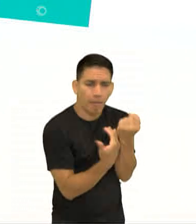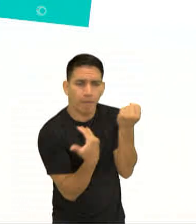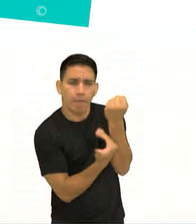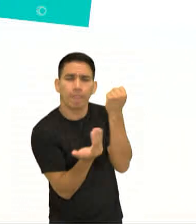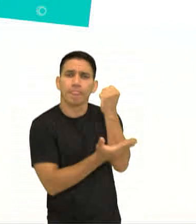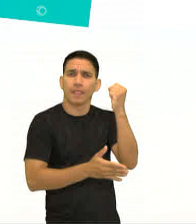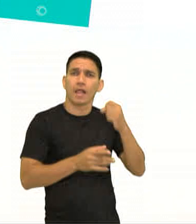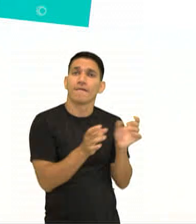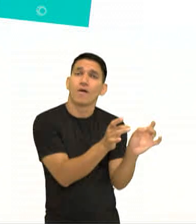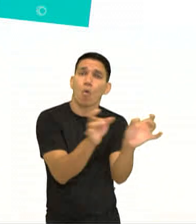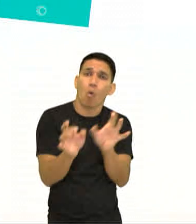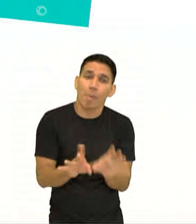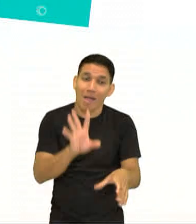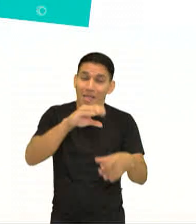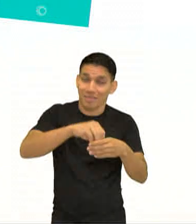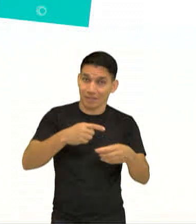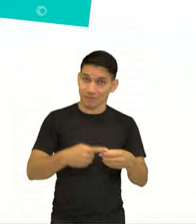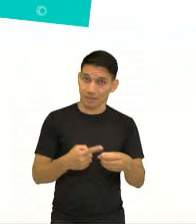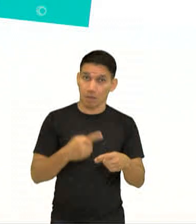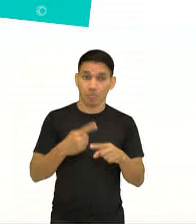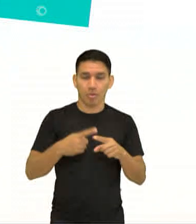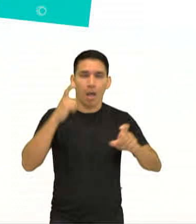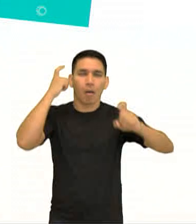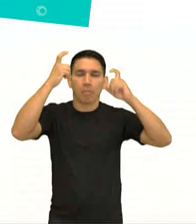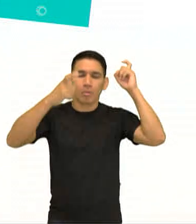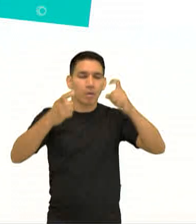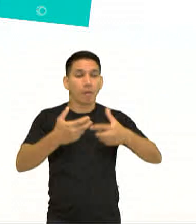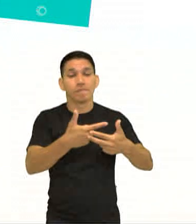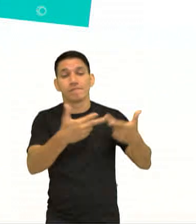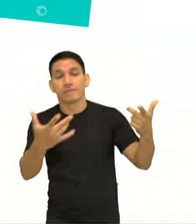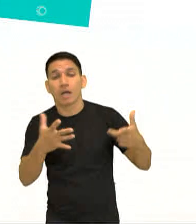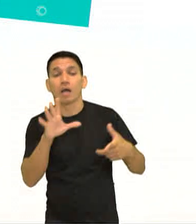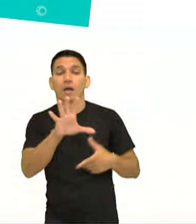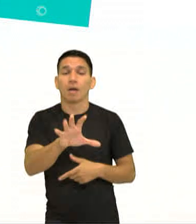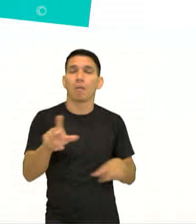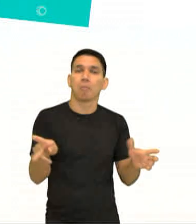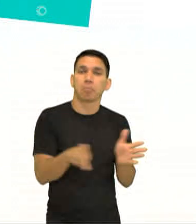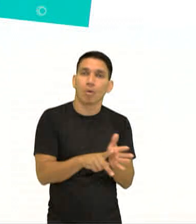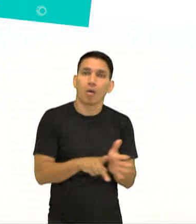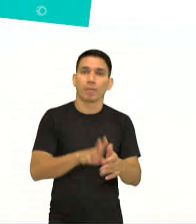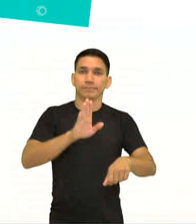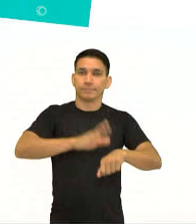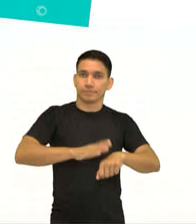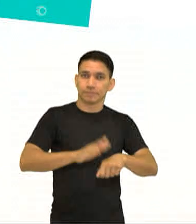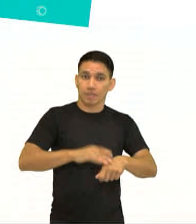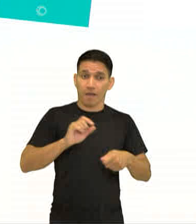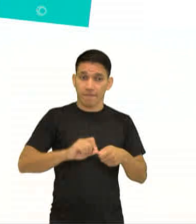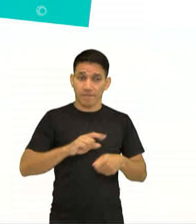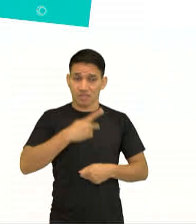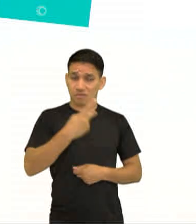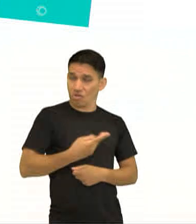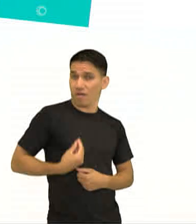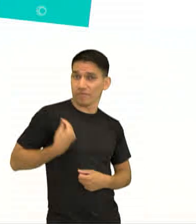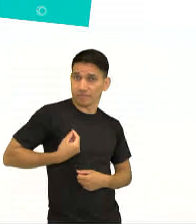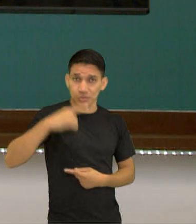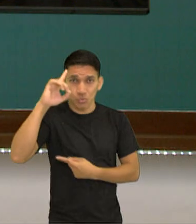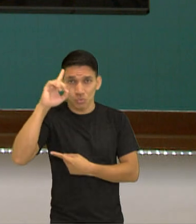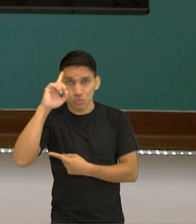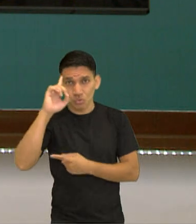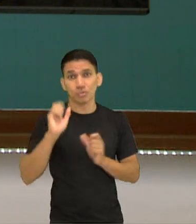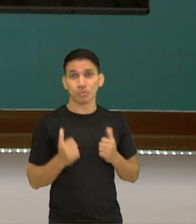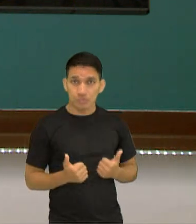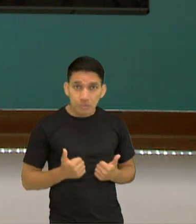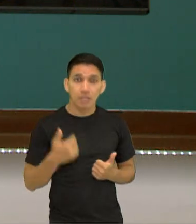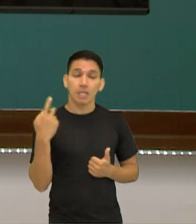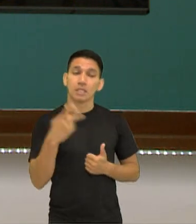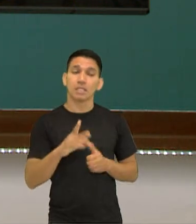preocupação deles é maior com relação às atividades ali da sua vida cotidiana, tá? Então,